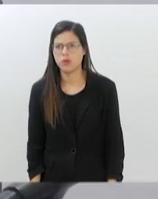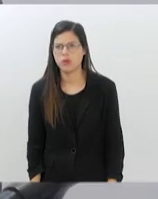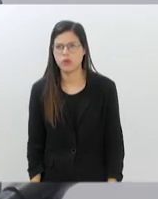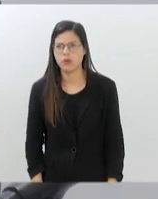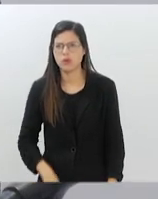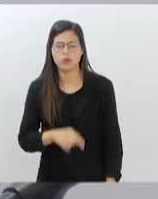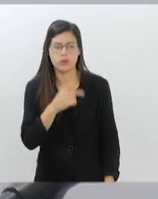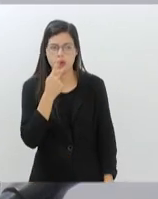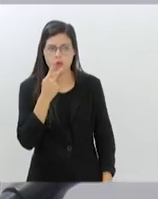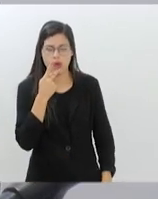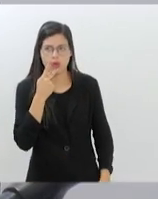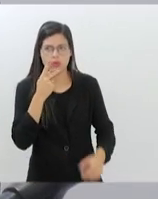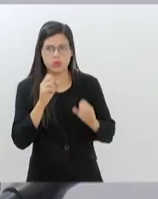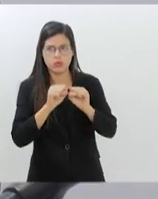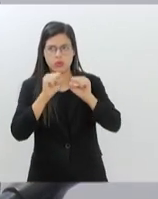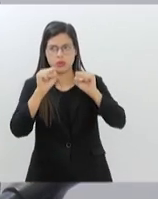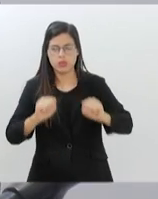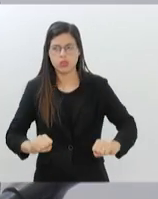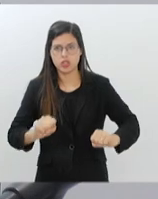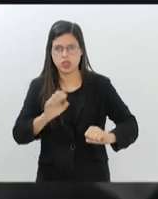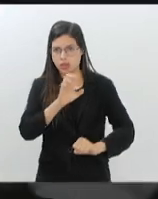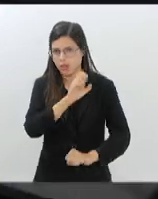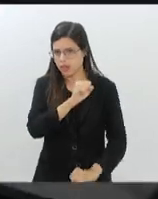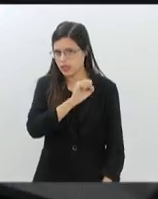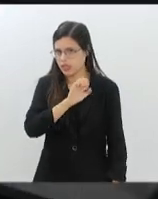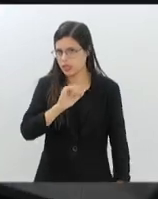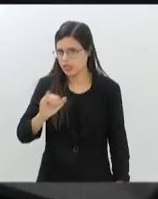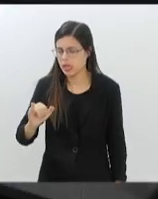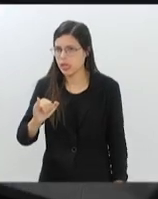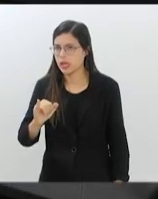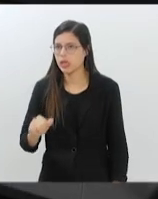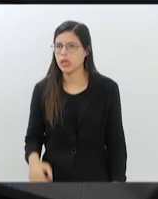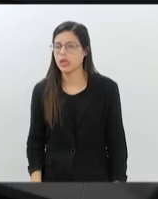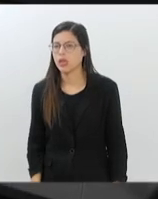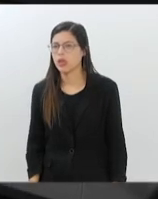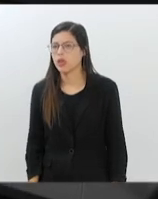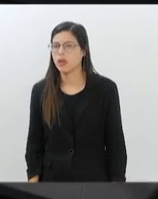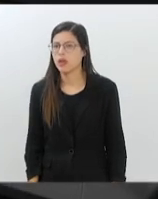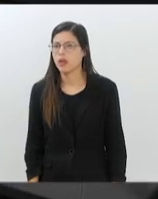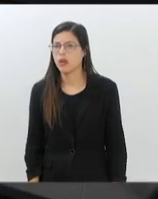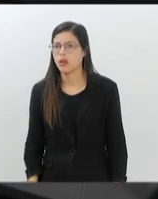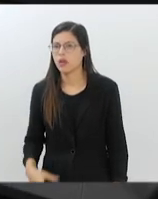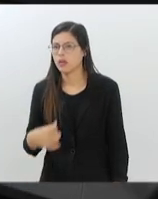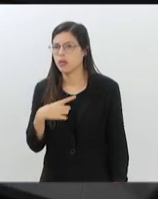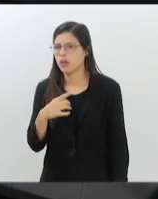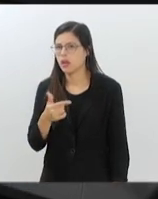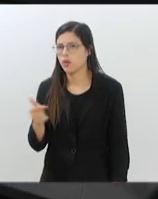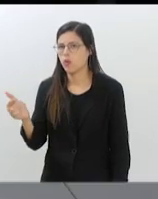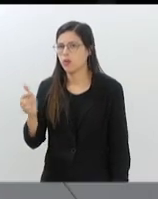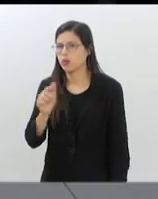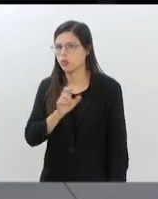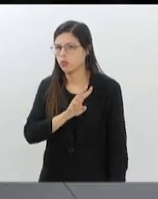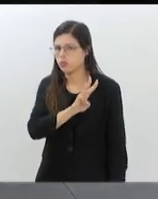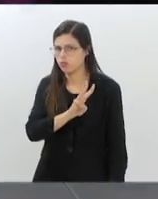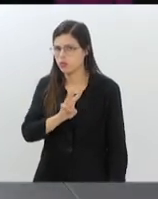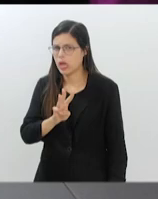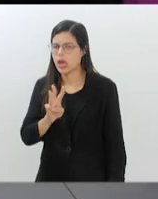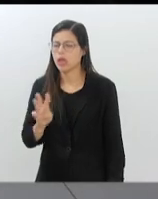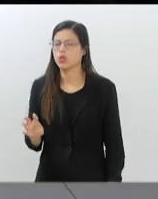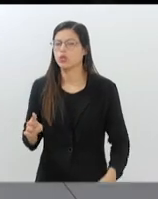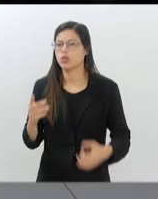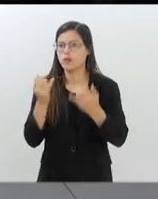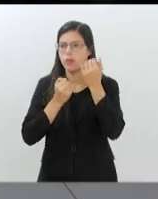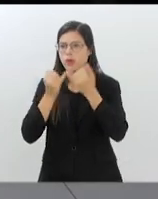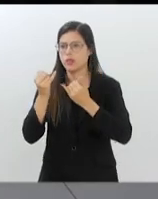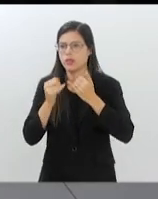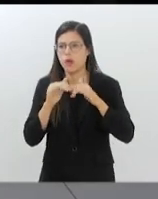falando do sistema Ci não existe um outro site existe um outro site em que é colocado todas essas informações Qual é